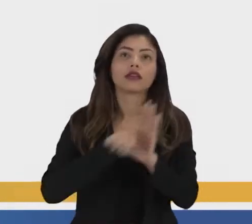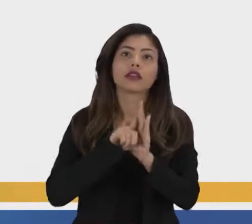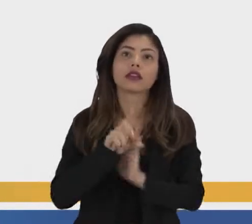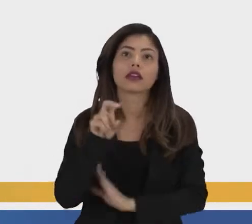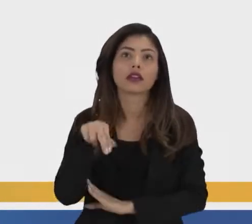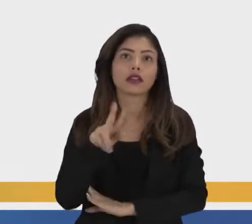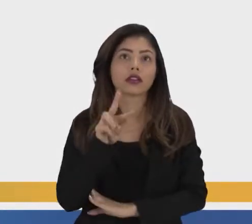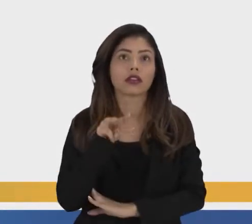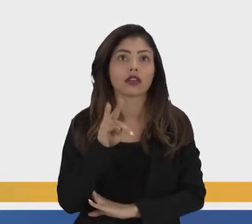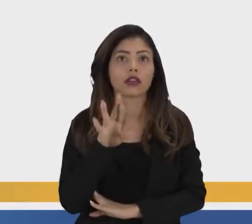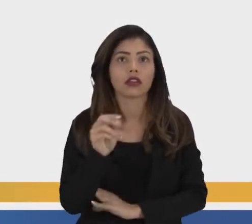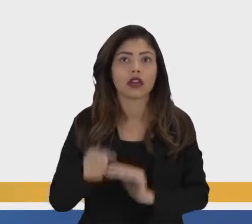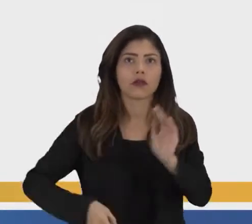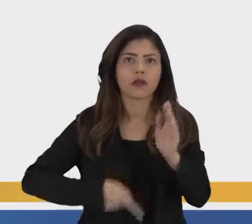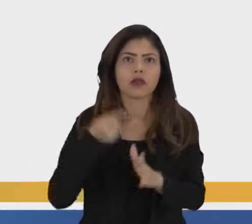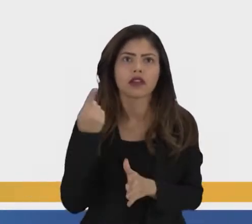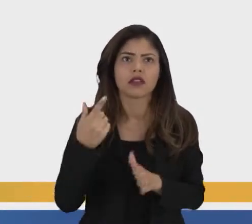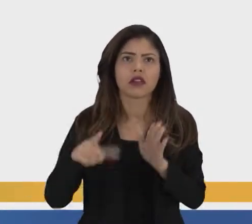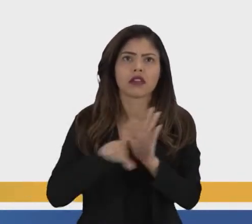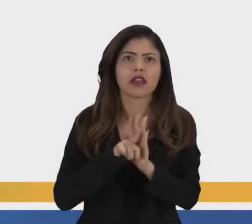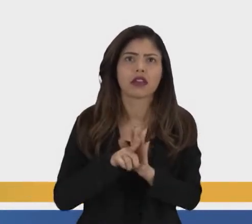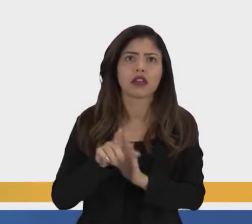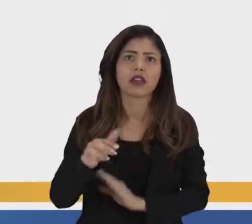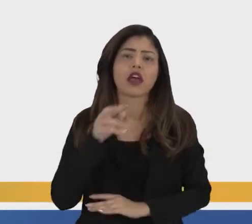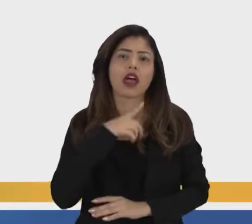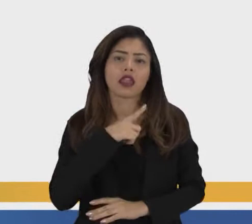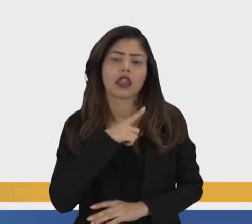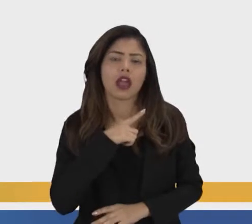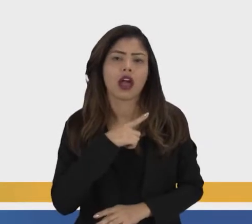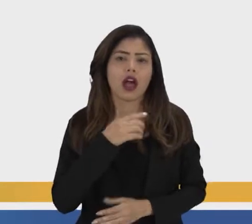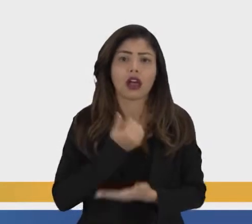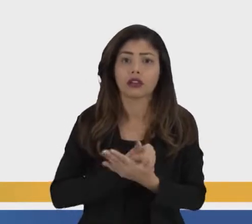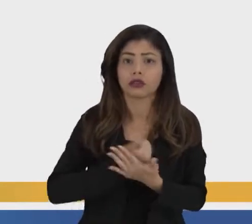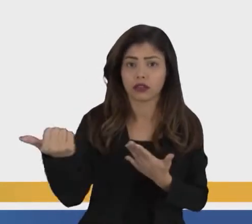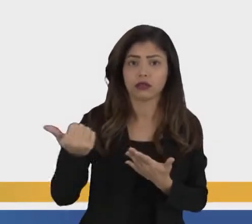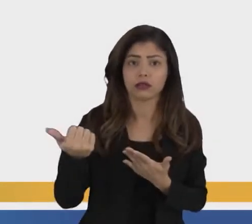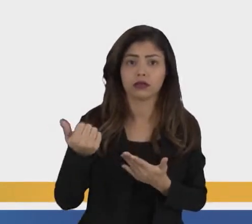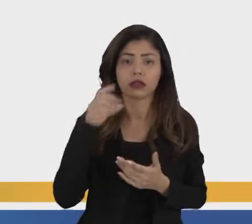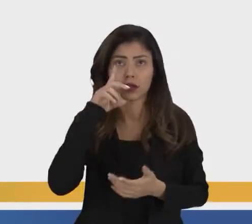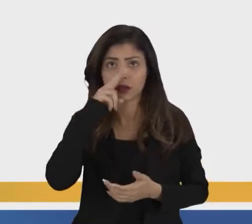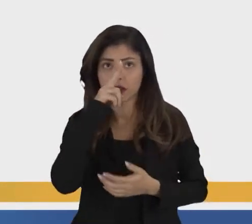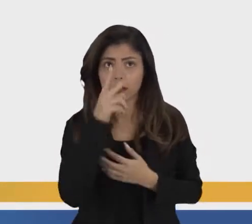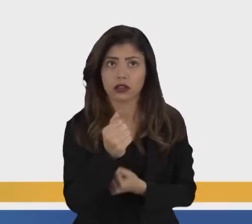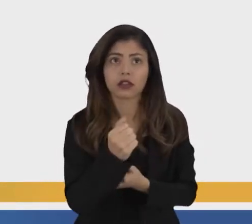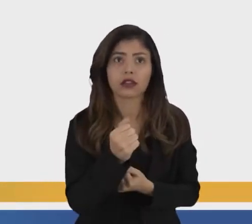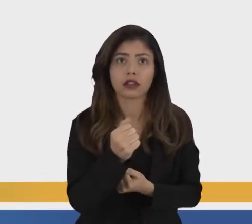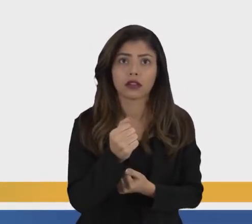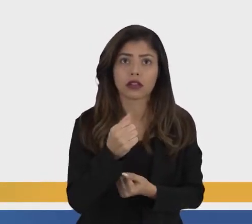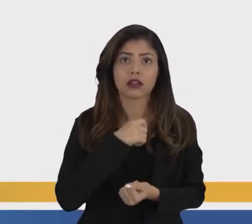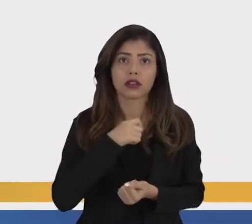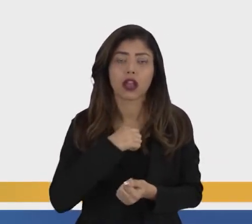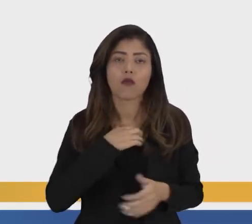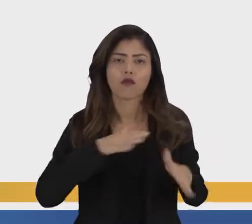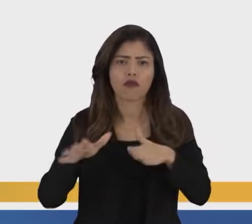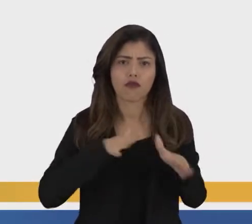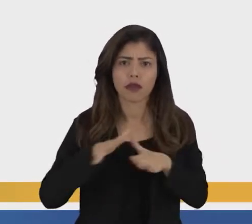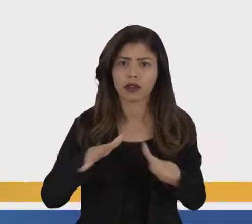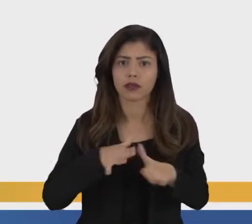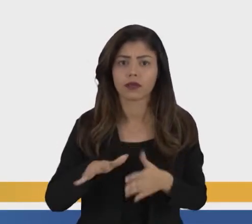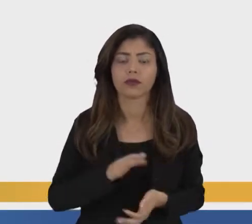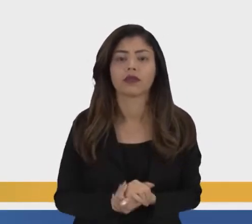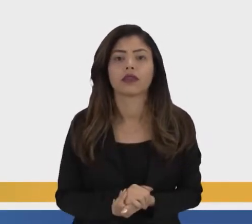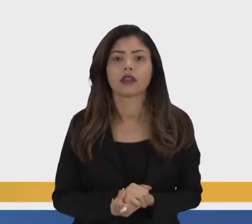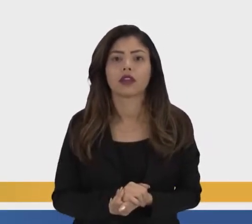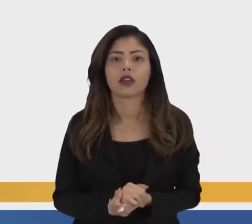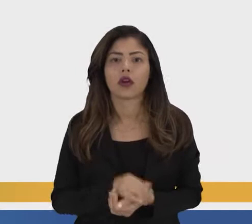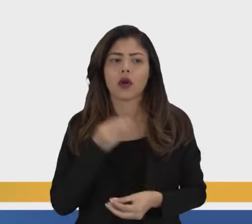leis de Newton. Primeiramente, as leis de Newton são leis que determinam como as forças agem produzindo movimento.